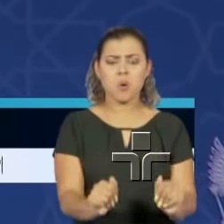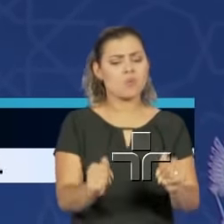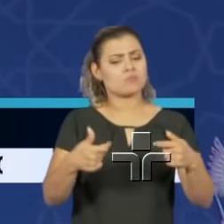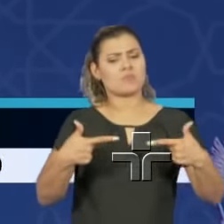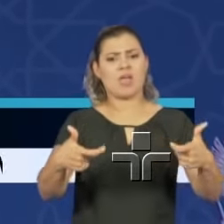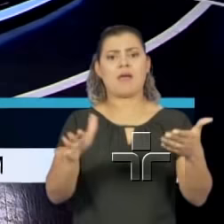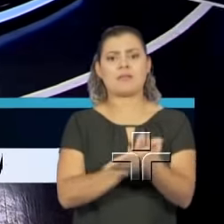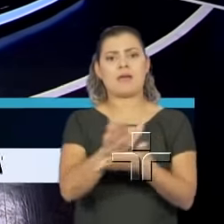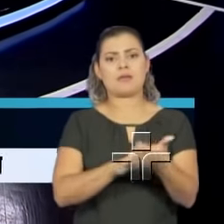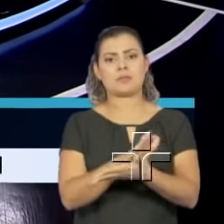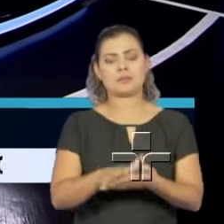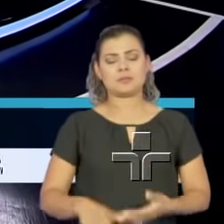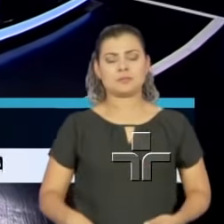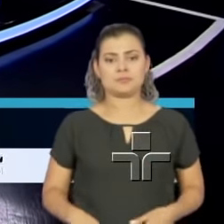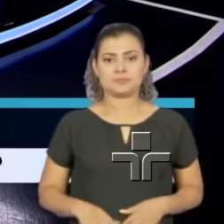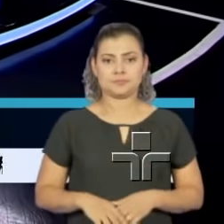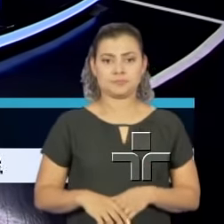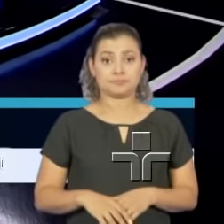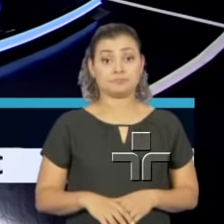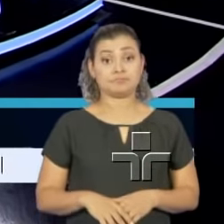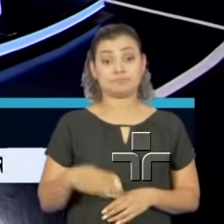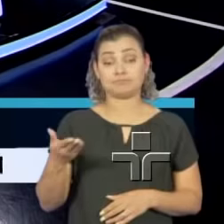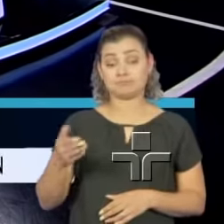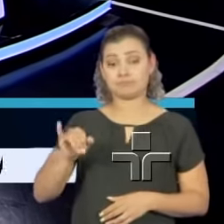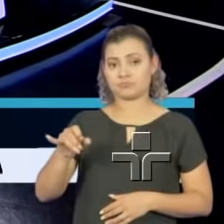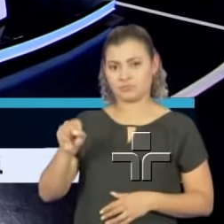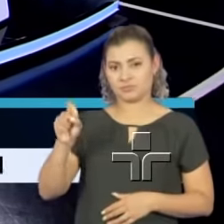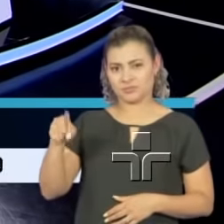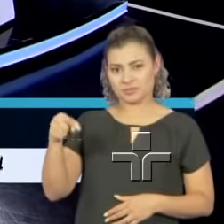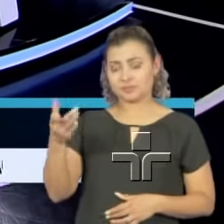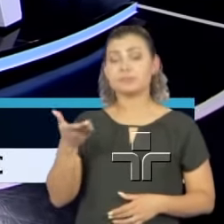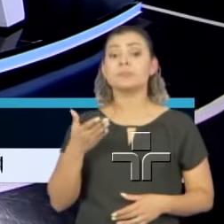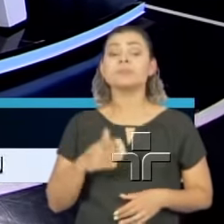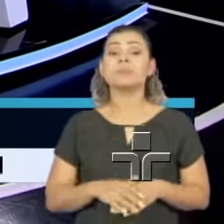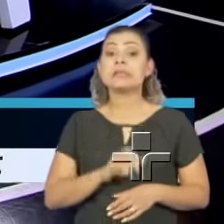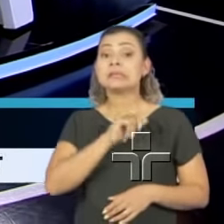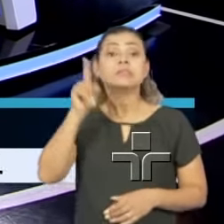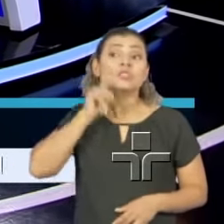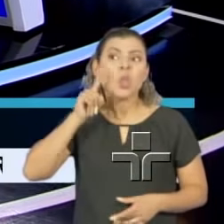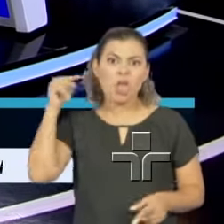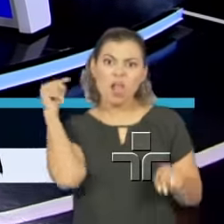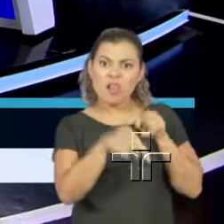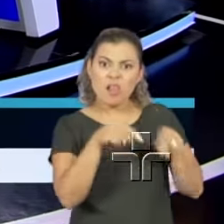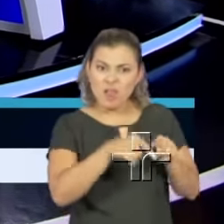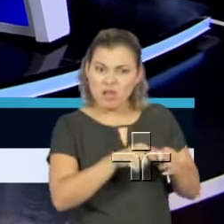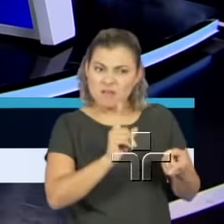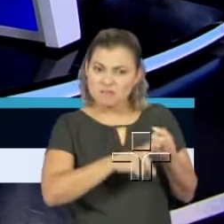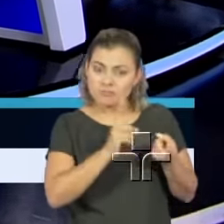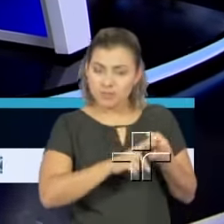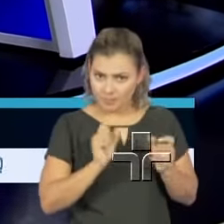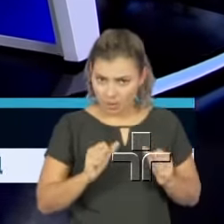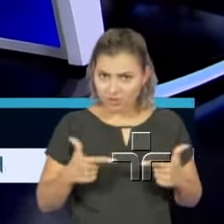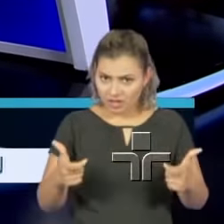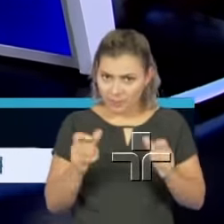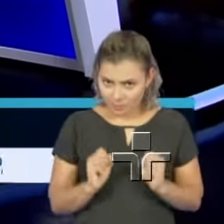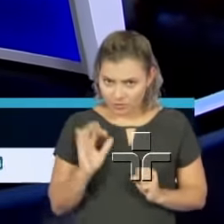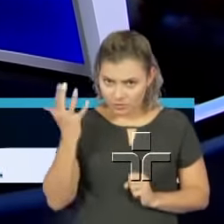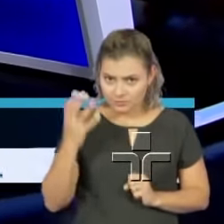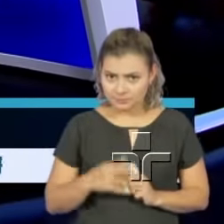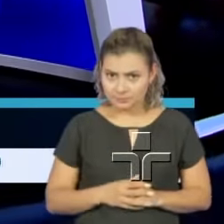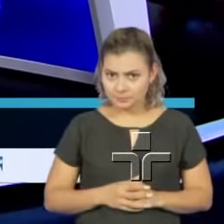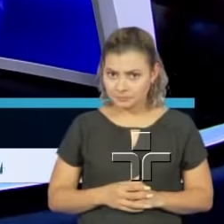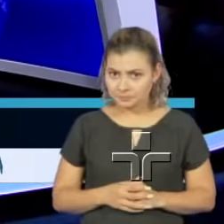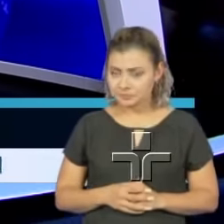e lágrimas. Vicente, se os Estados Unidos revidarem, você acredita numa chance de guerra?